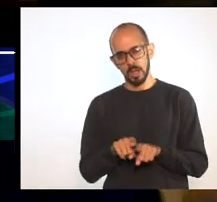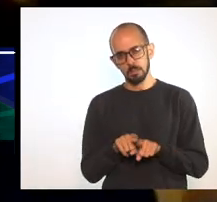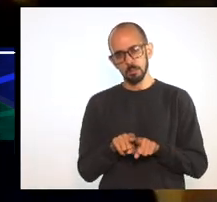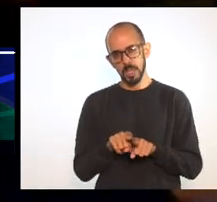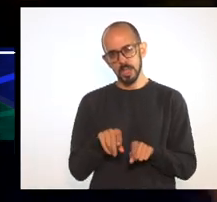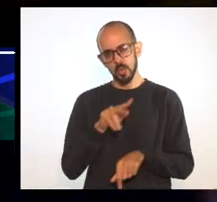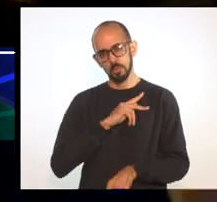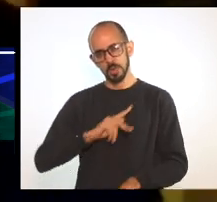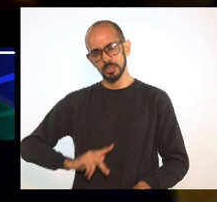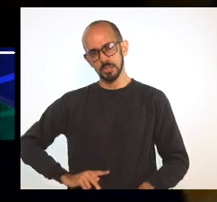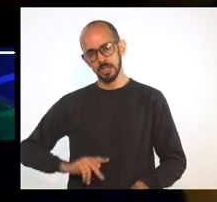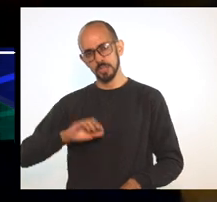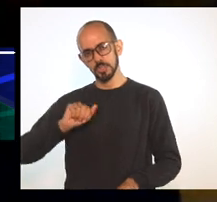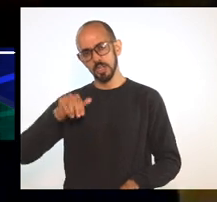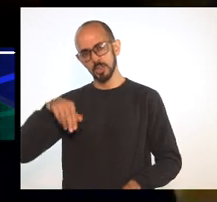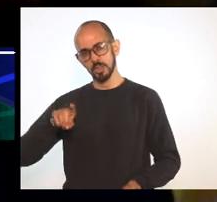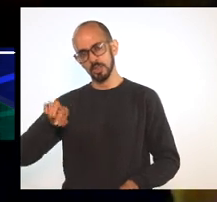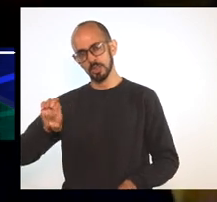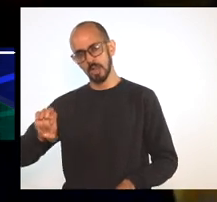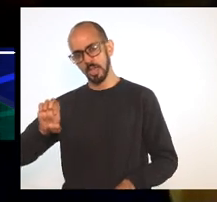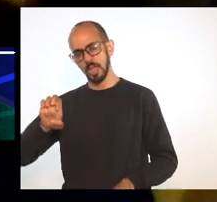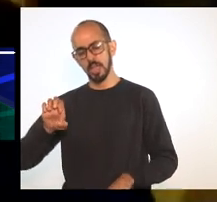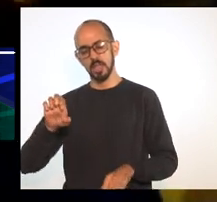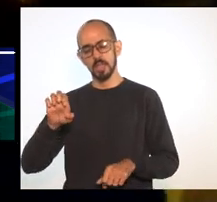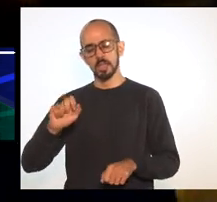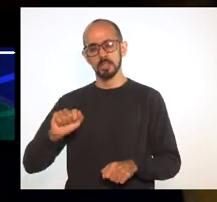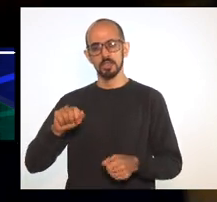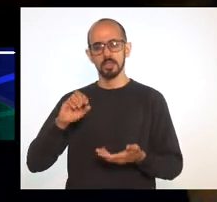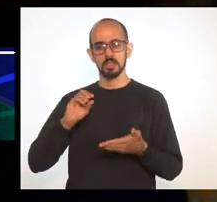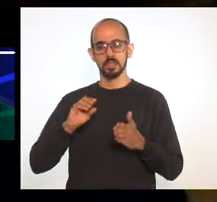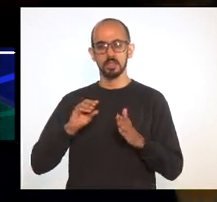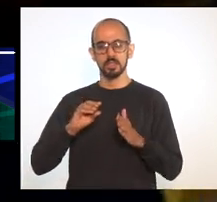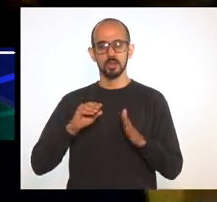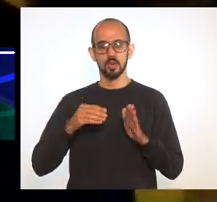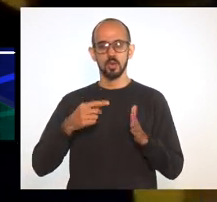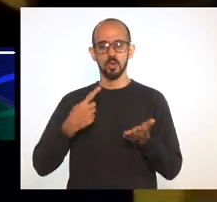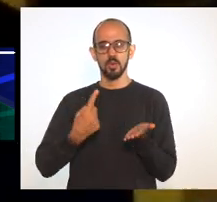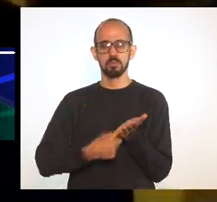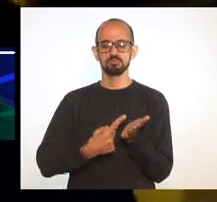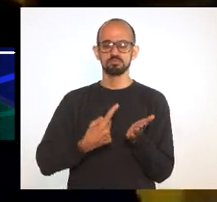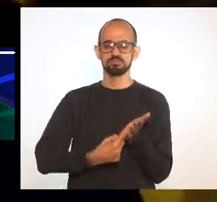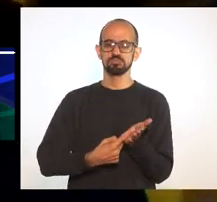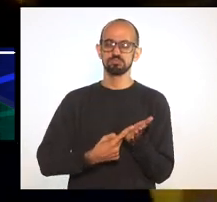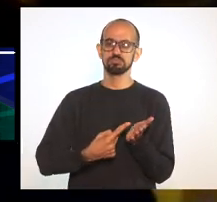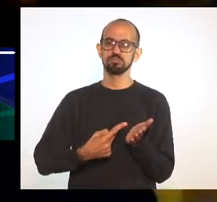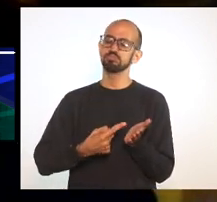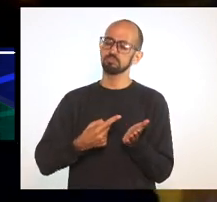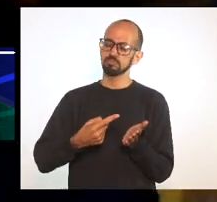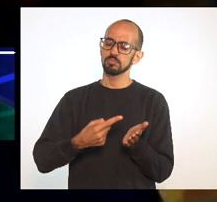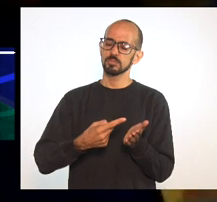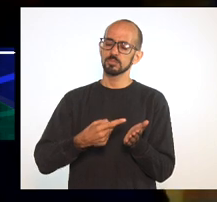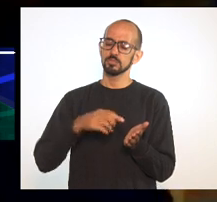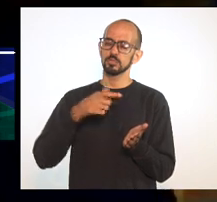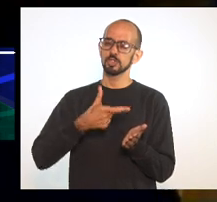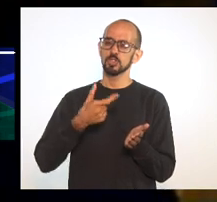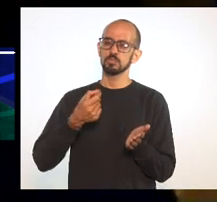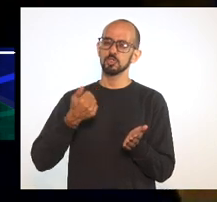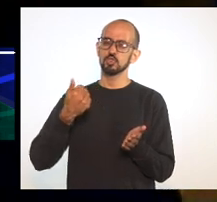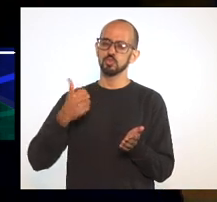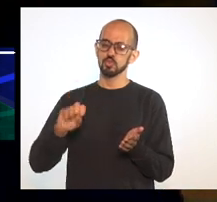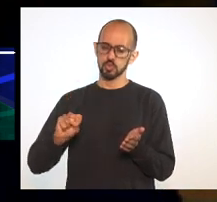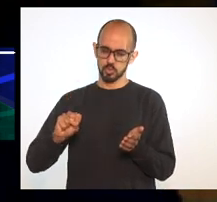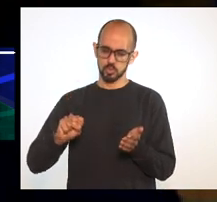André Siciliano, que colocou rapidamente em pauta. O projeto já é de 2018 e, nesse momento, vai ser um